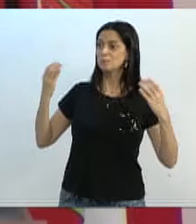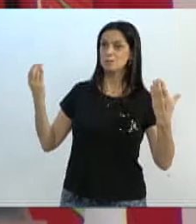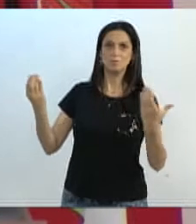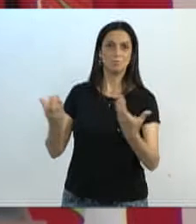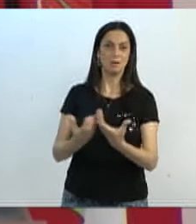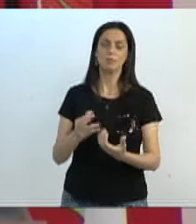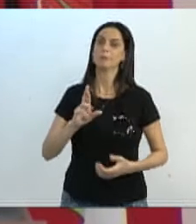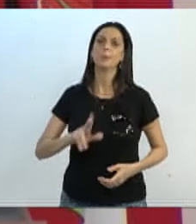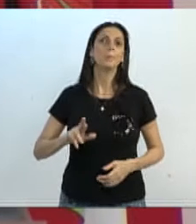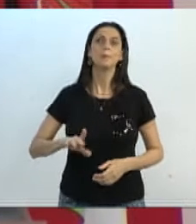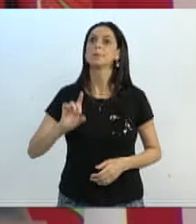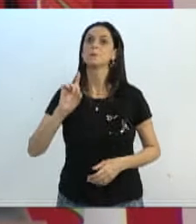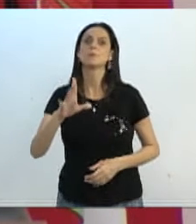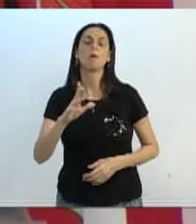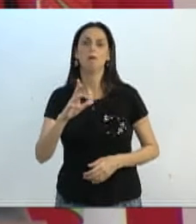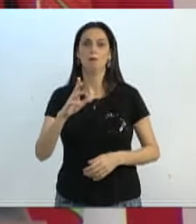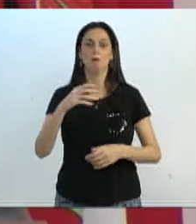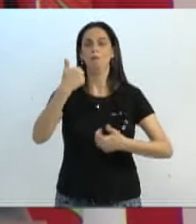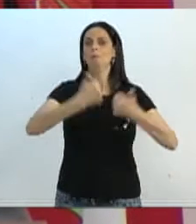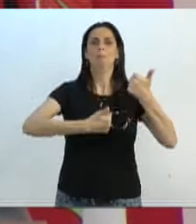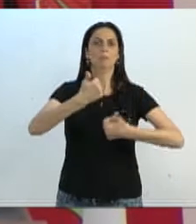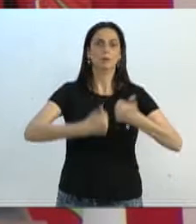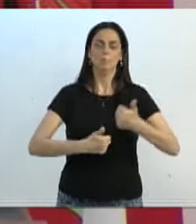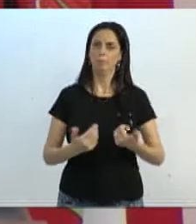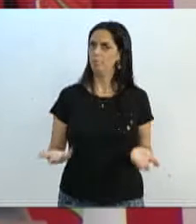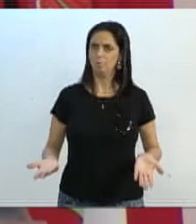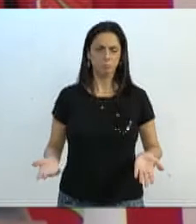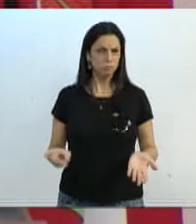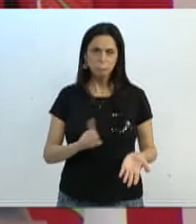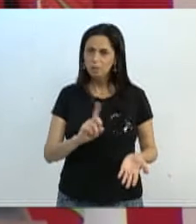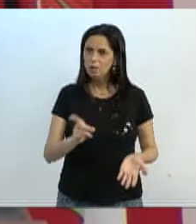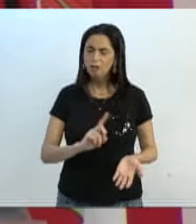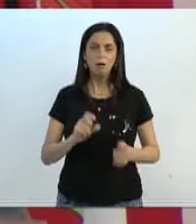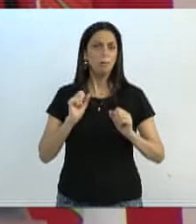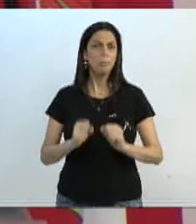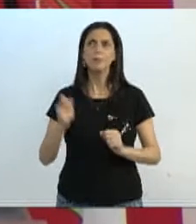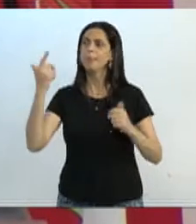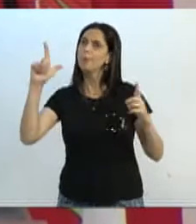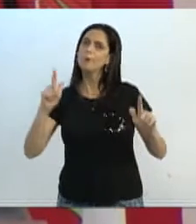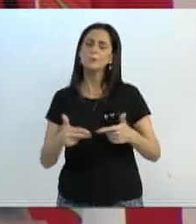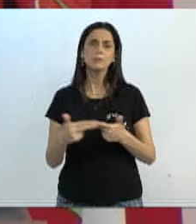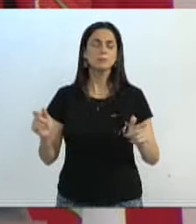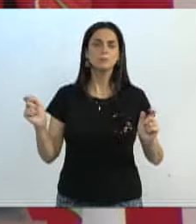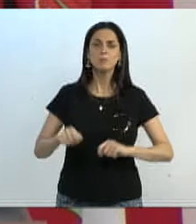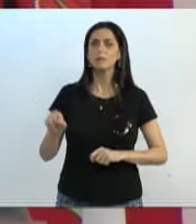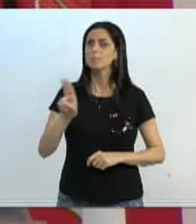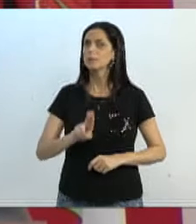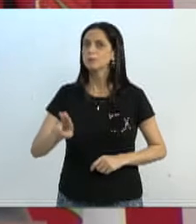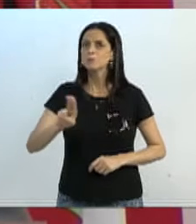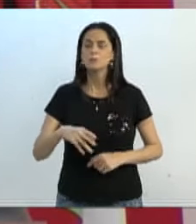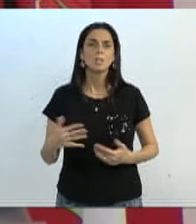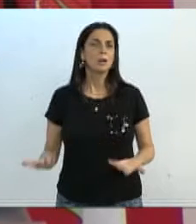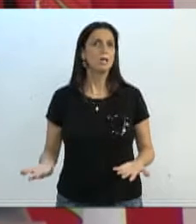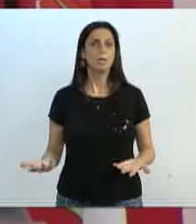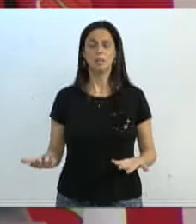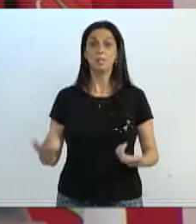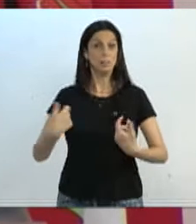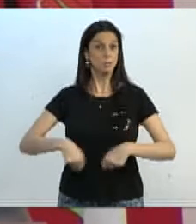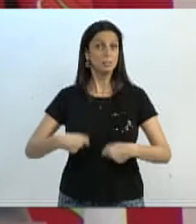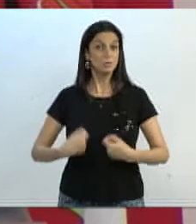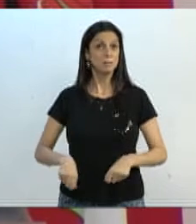não é só para o futebol, né? Pode ter mais utilidade e pode se tornar, e deve